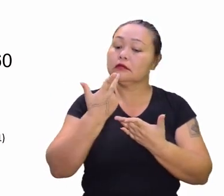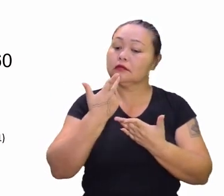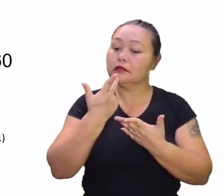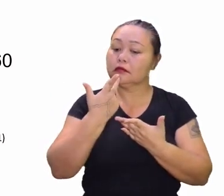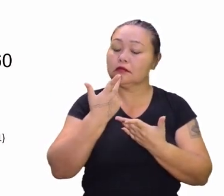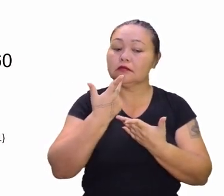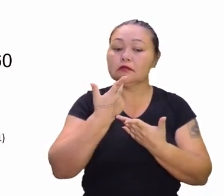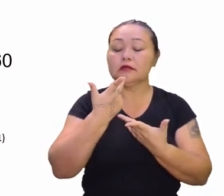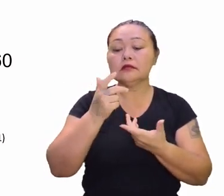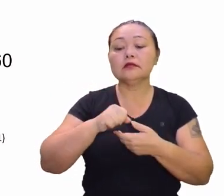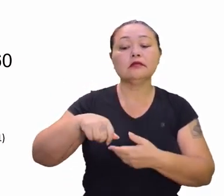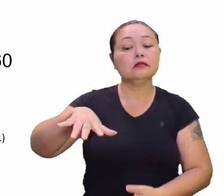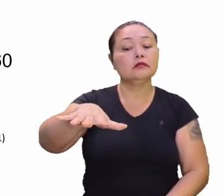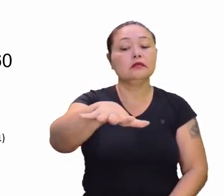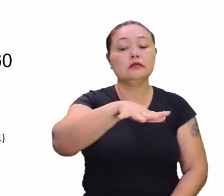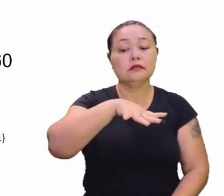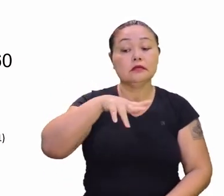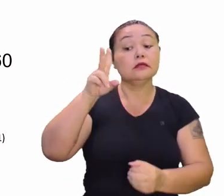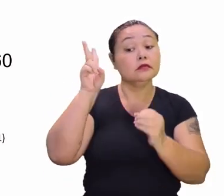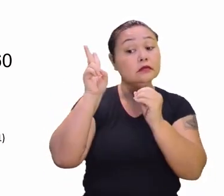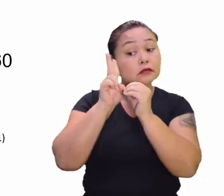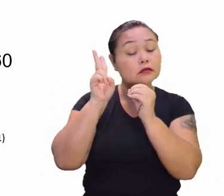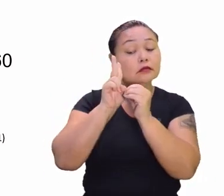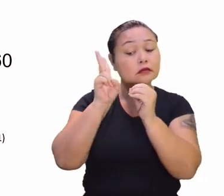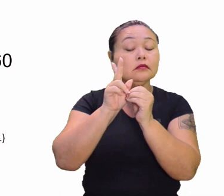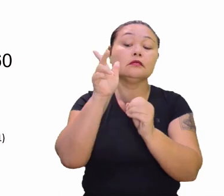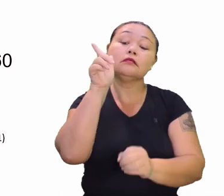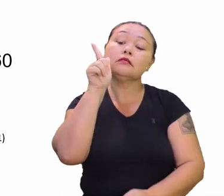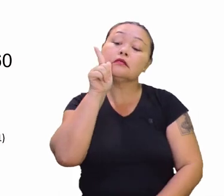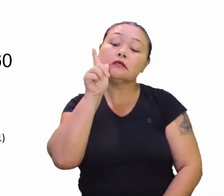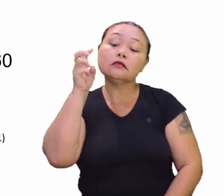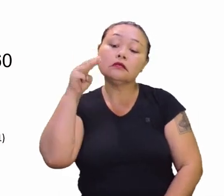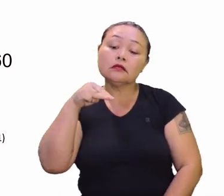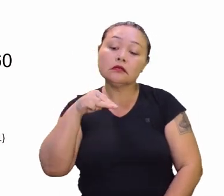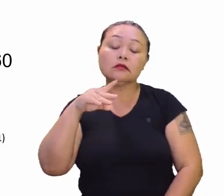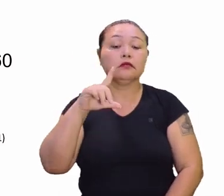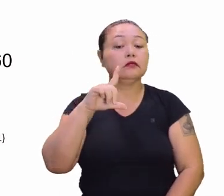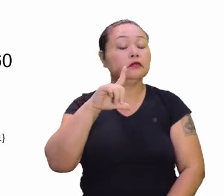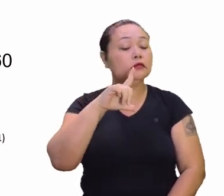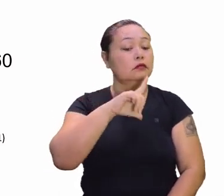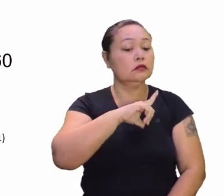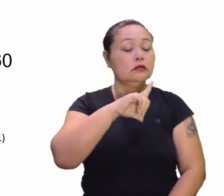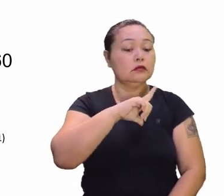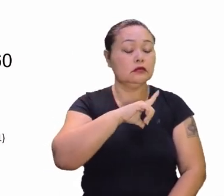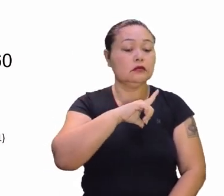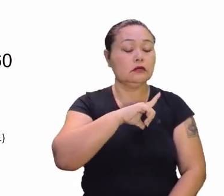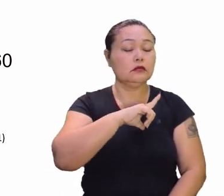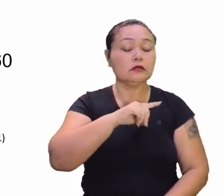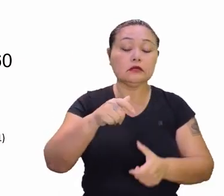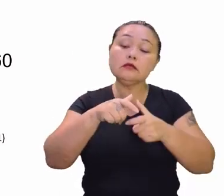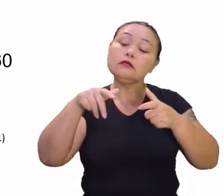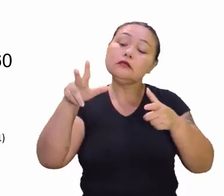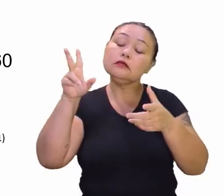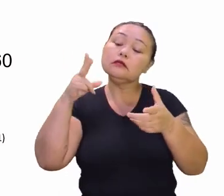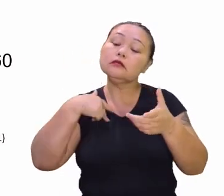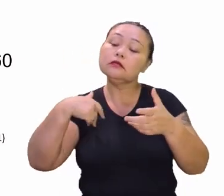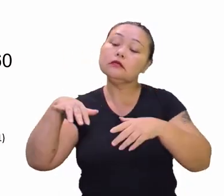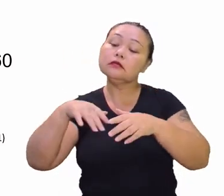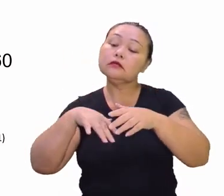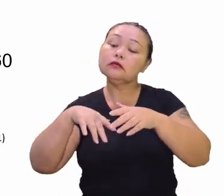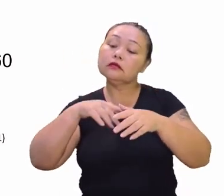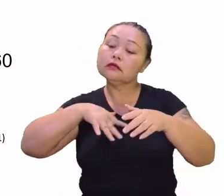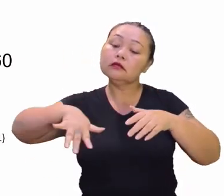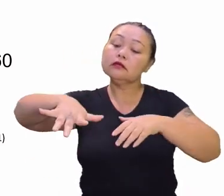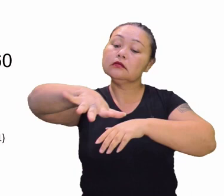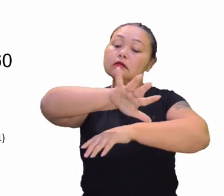questão das áreas de reserva indígena, que Guajará-Mirim, que possui aí as áreas de maior concentração